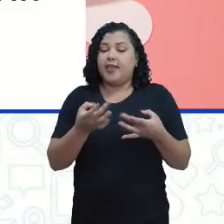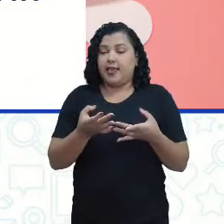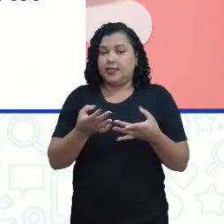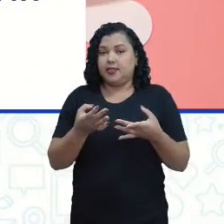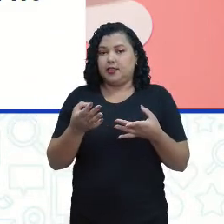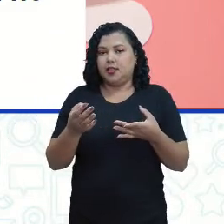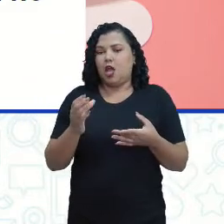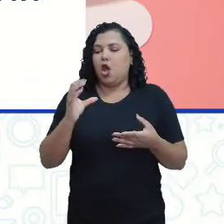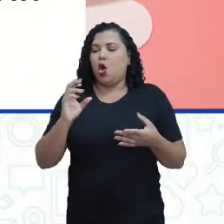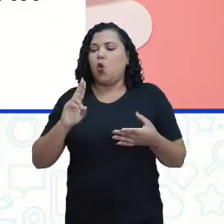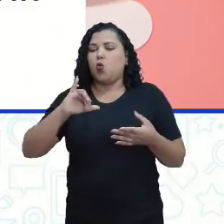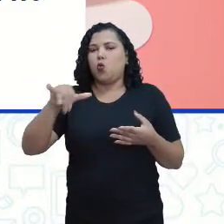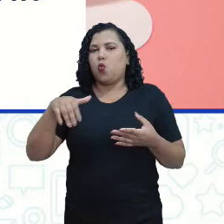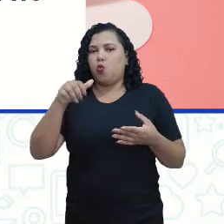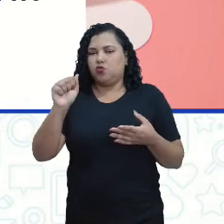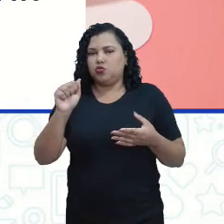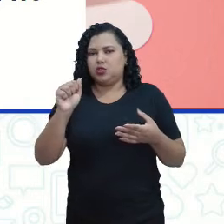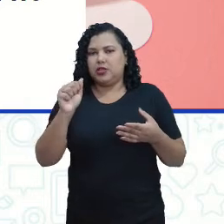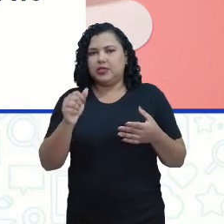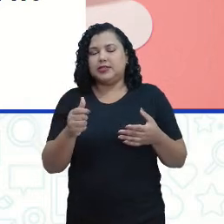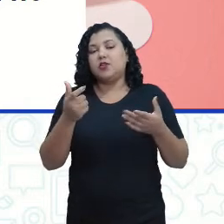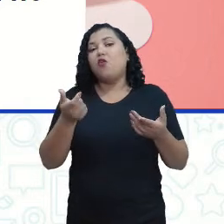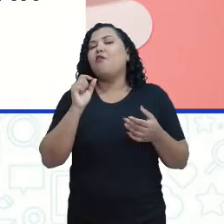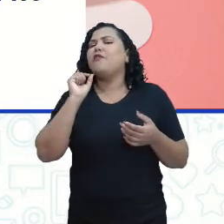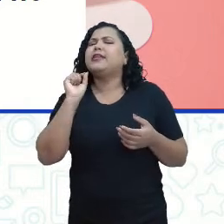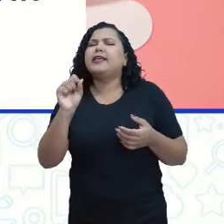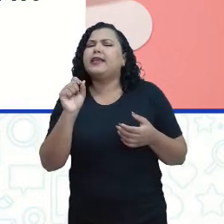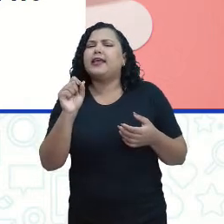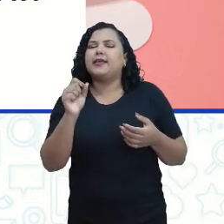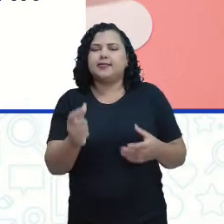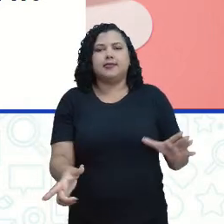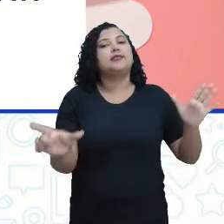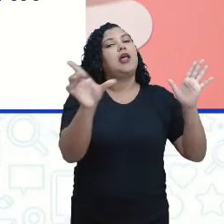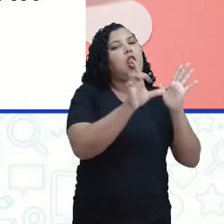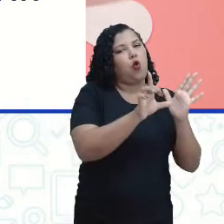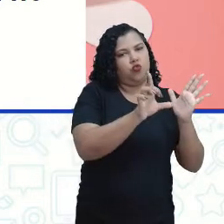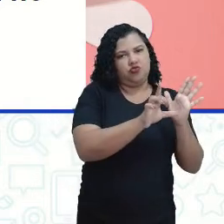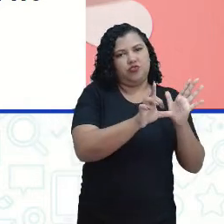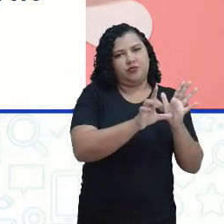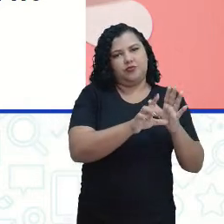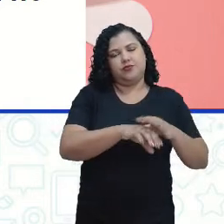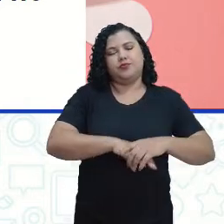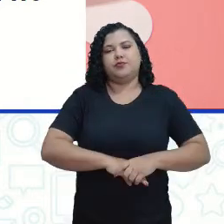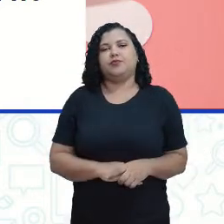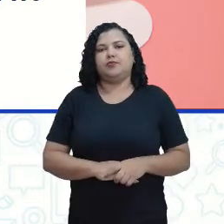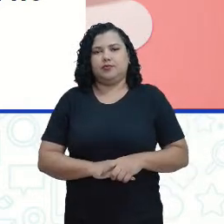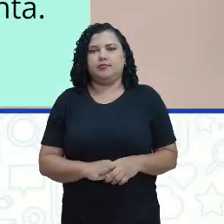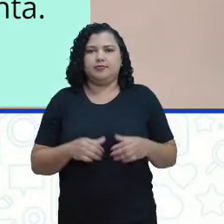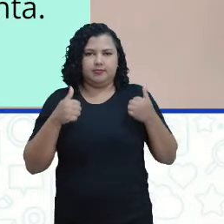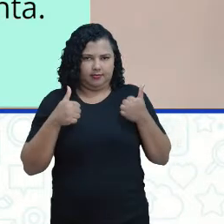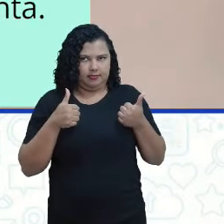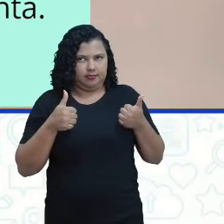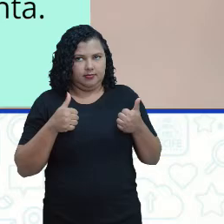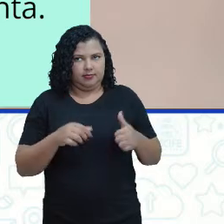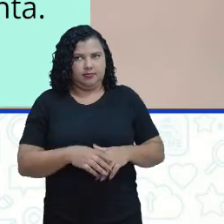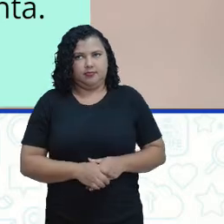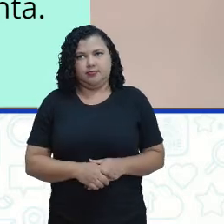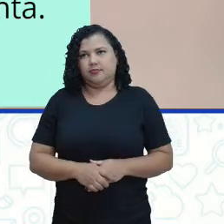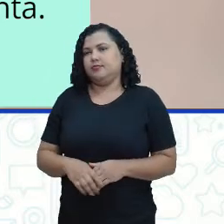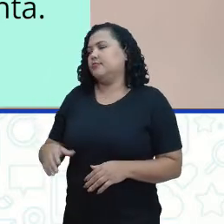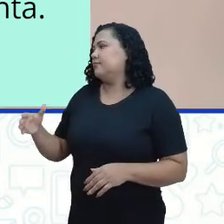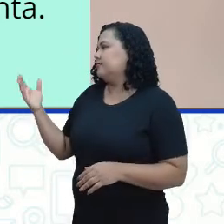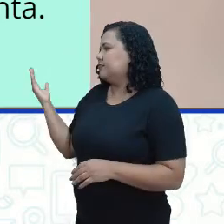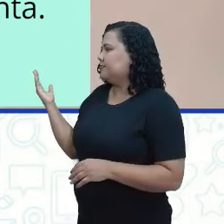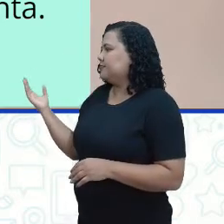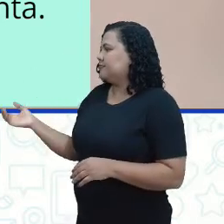posterior, cujas vendas, então, são vendas de onde? As vendas da loja. Tranquilo? E o